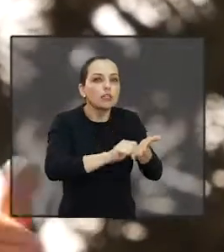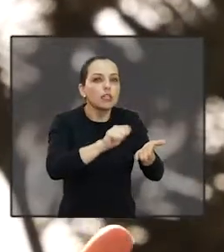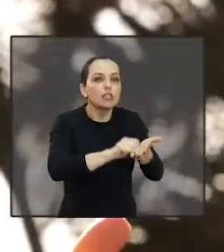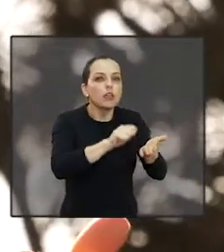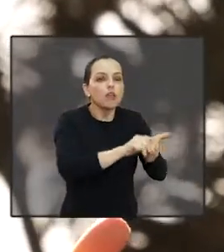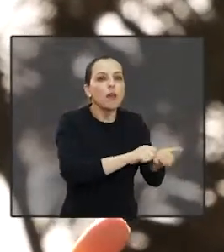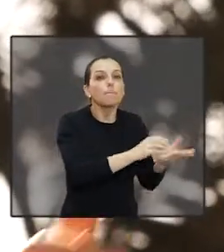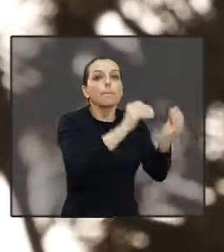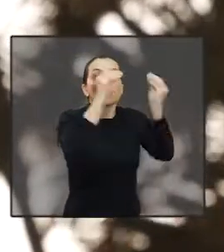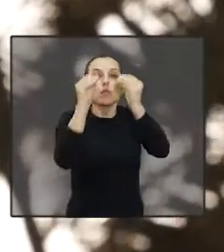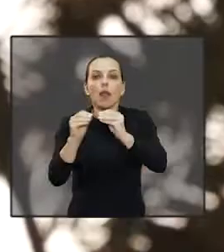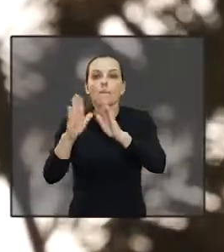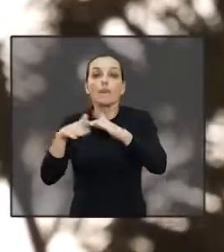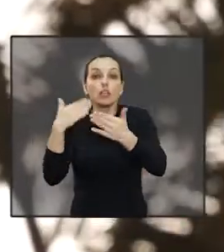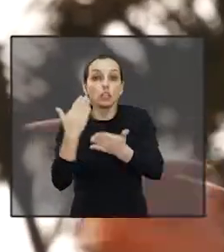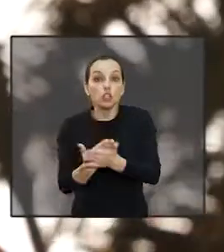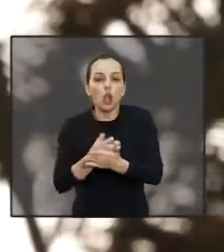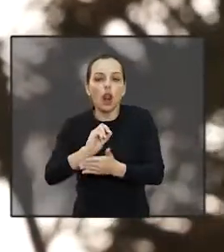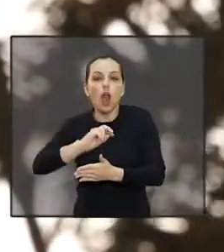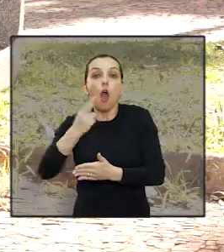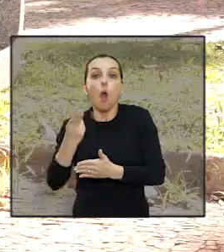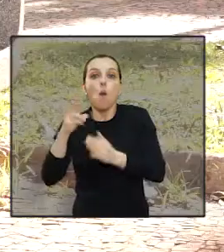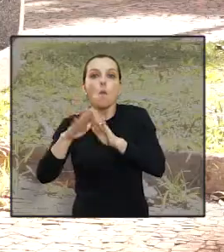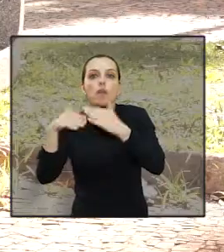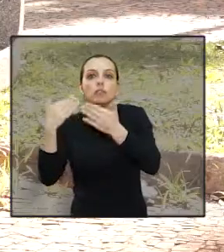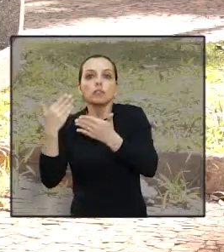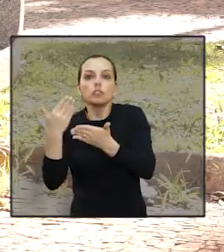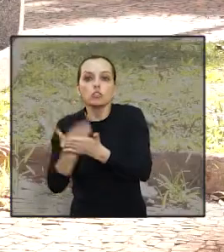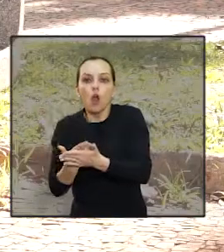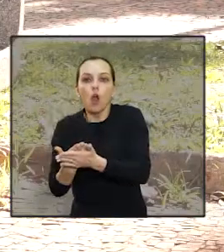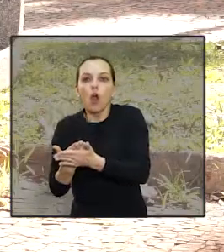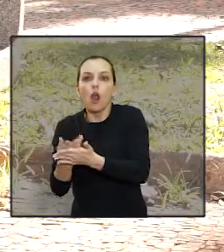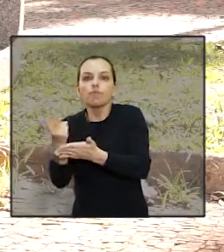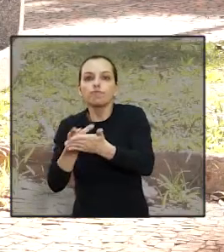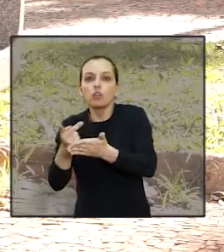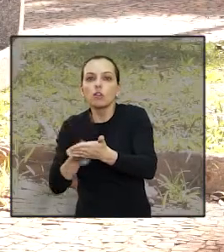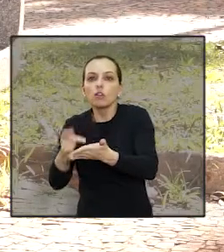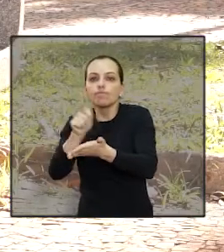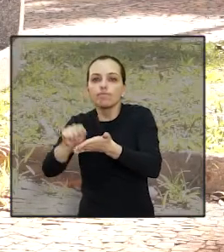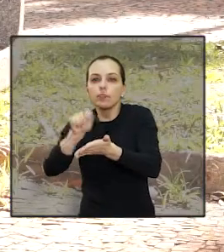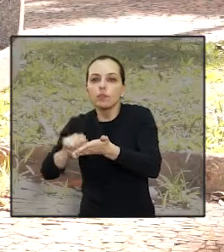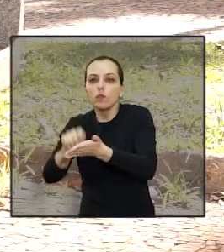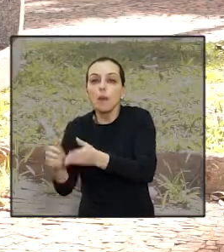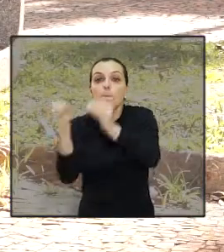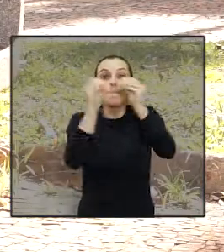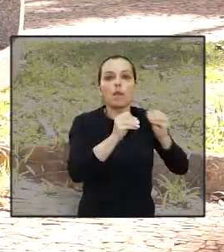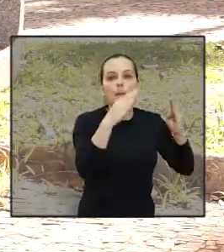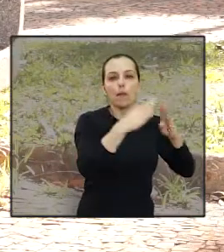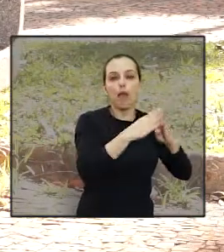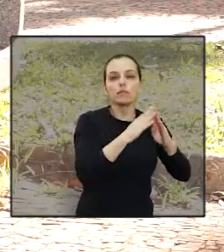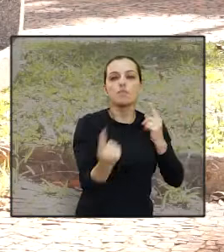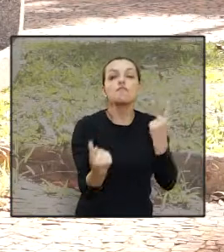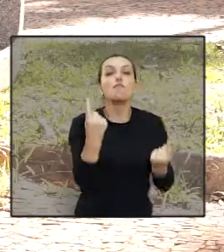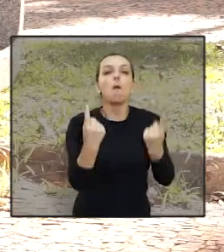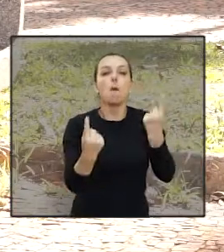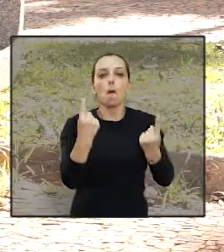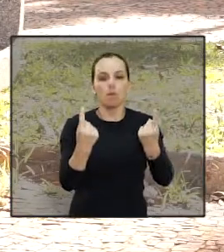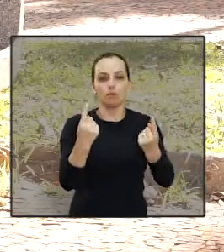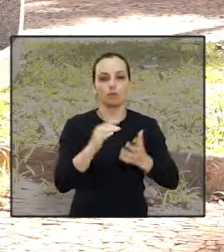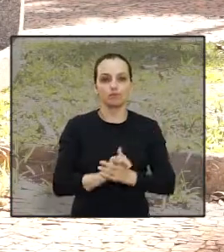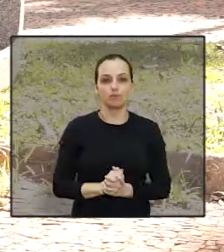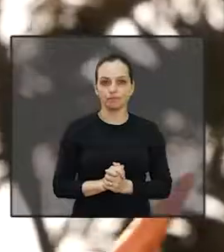Paulão, a sua poesia nasce na sala de aula e vai para o mato ou nasce no mato e vai para a sala de aula?